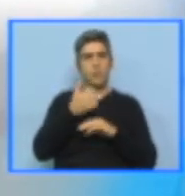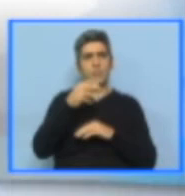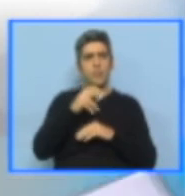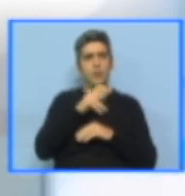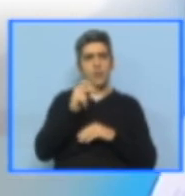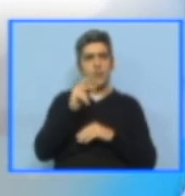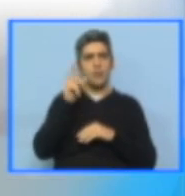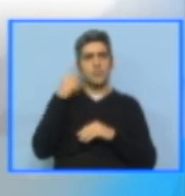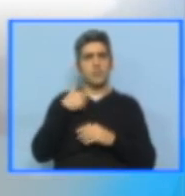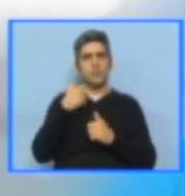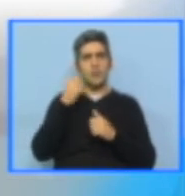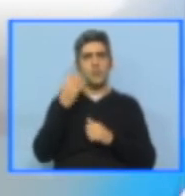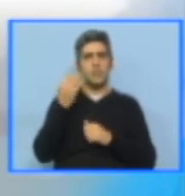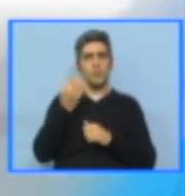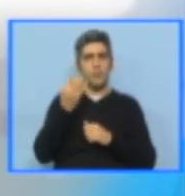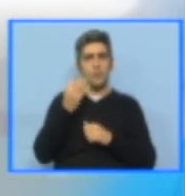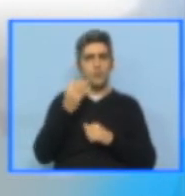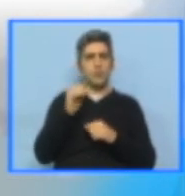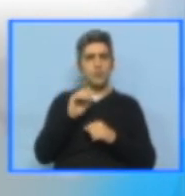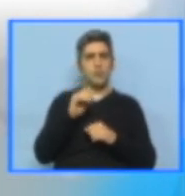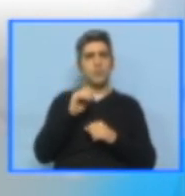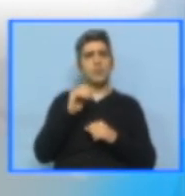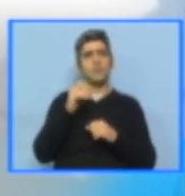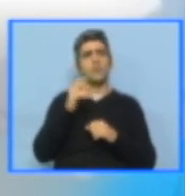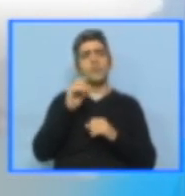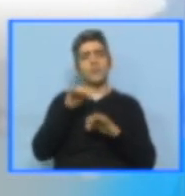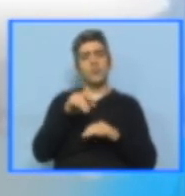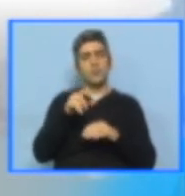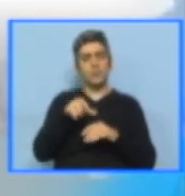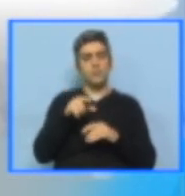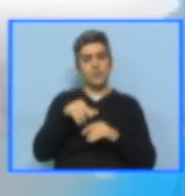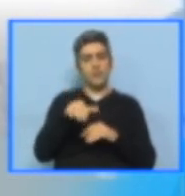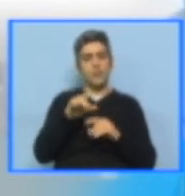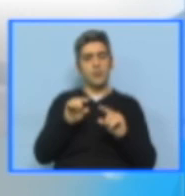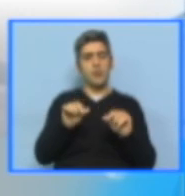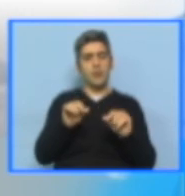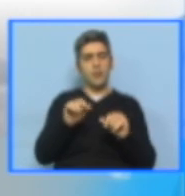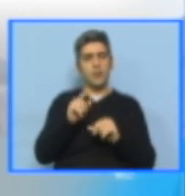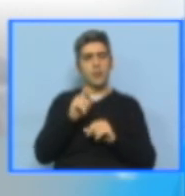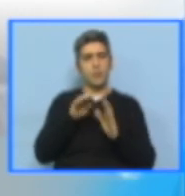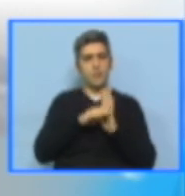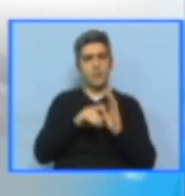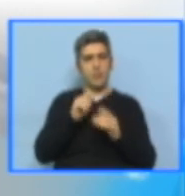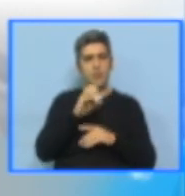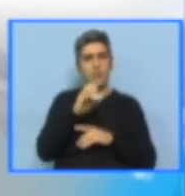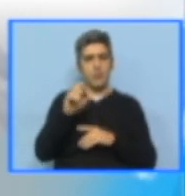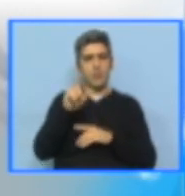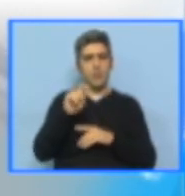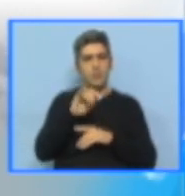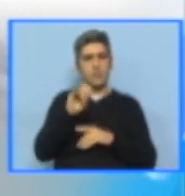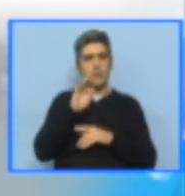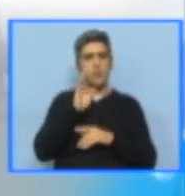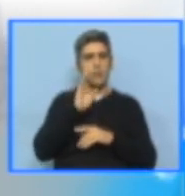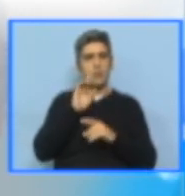SPES na cidade do Porto. Mesmo no final deste programa, recordo a edição rádio do programa Eclésia, que pode acompanhar mais logo